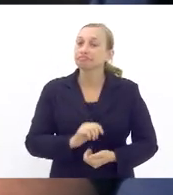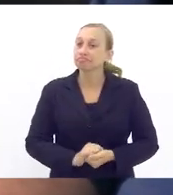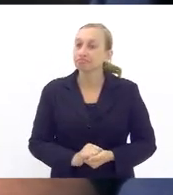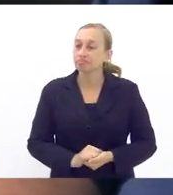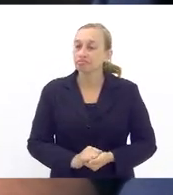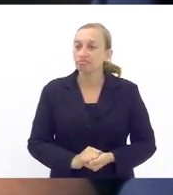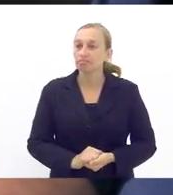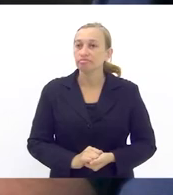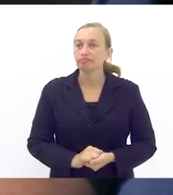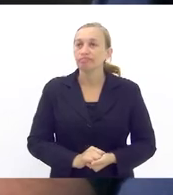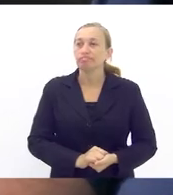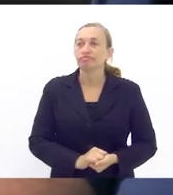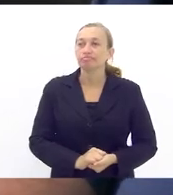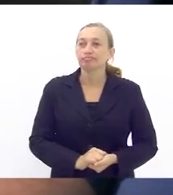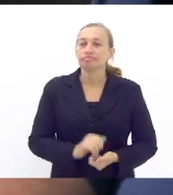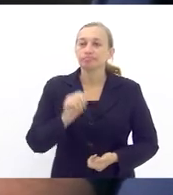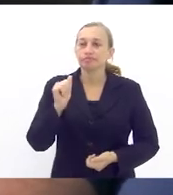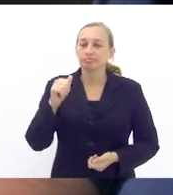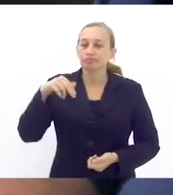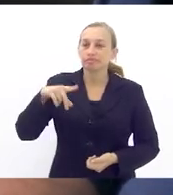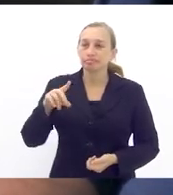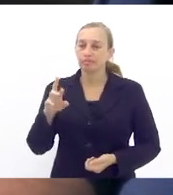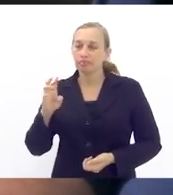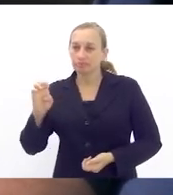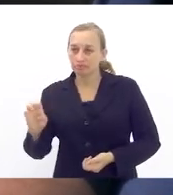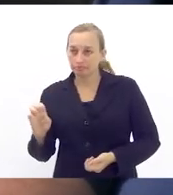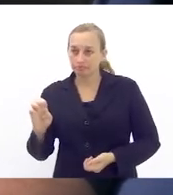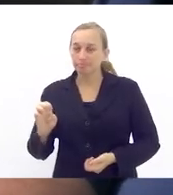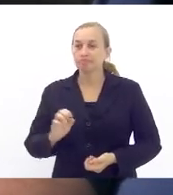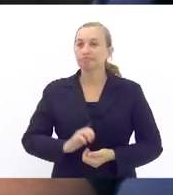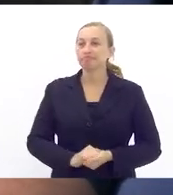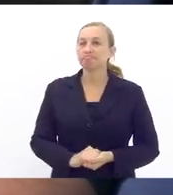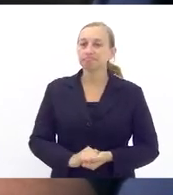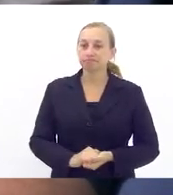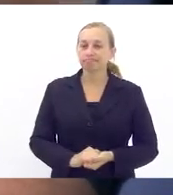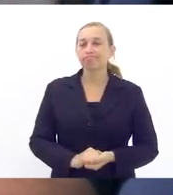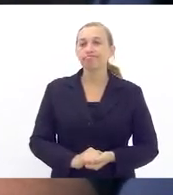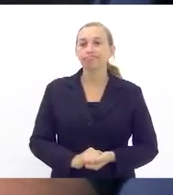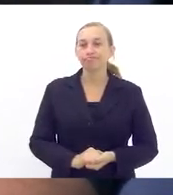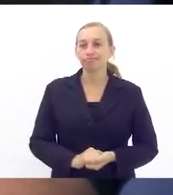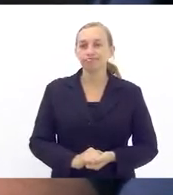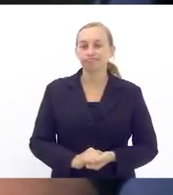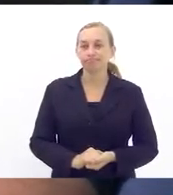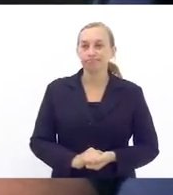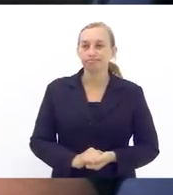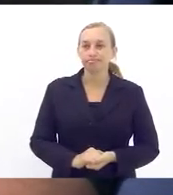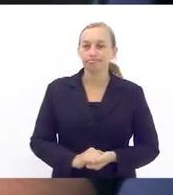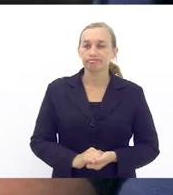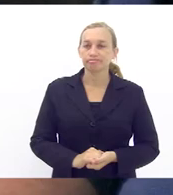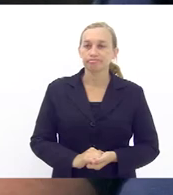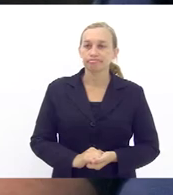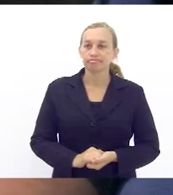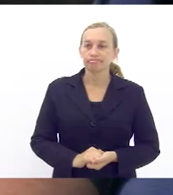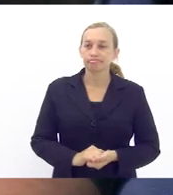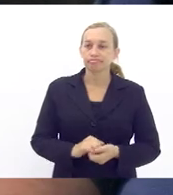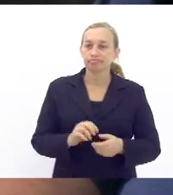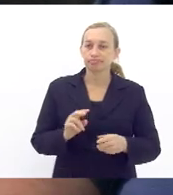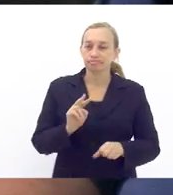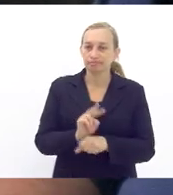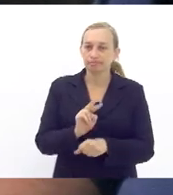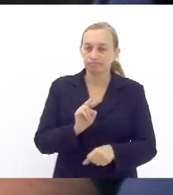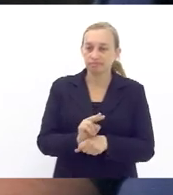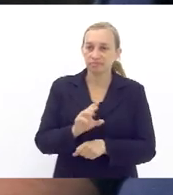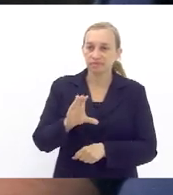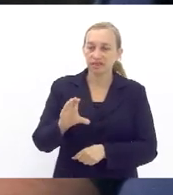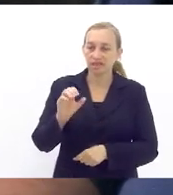descobriu que é uma coisa chamada andaime fachadeiro é um andaime que tem também além dele ser um andaime de isolar a calçada ele tem